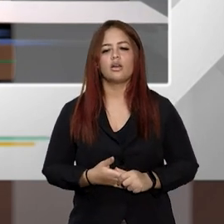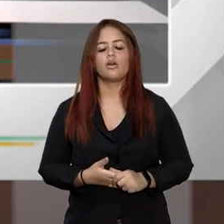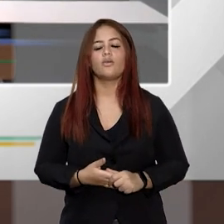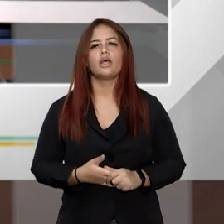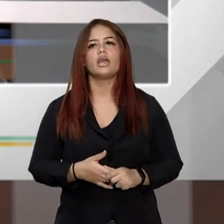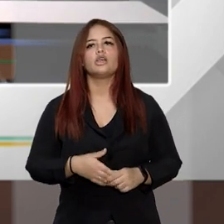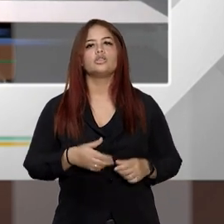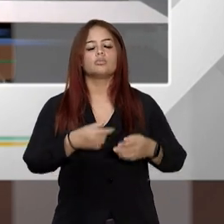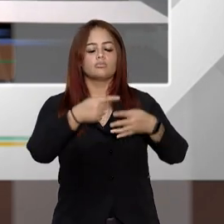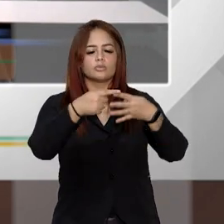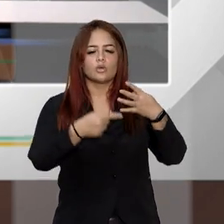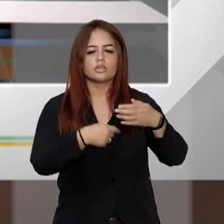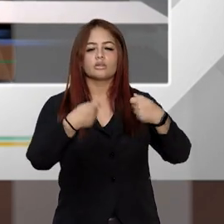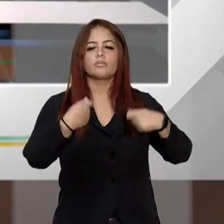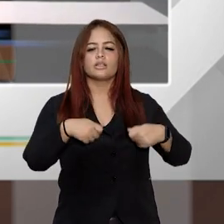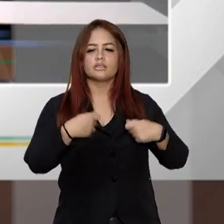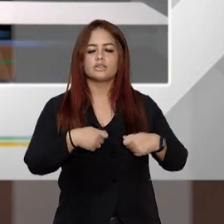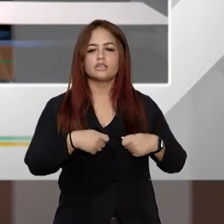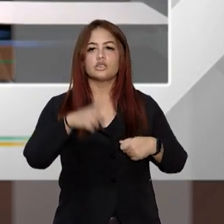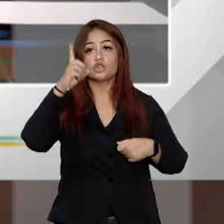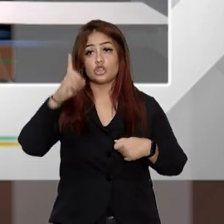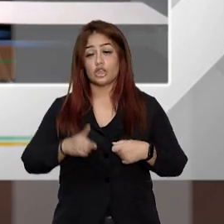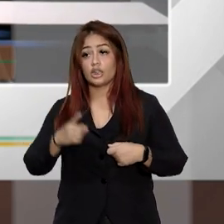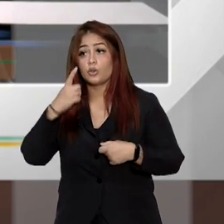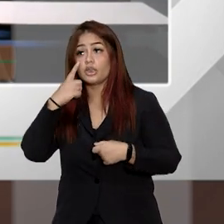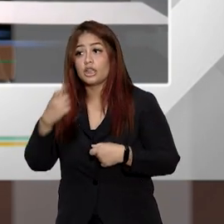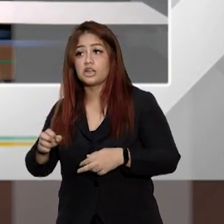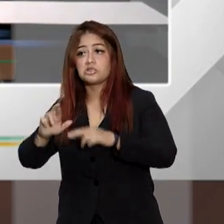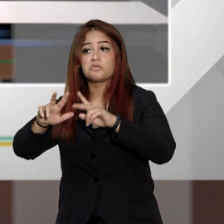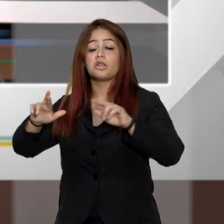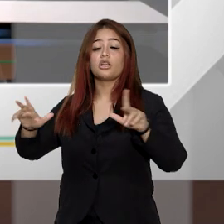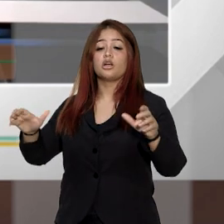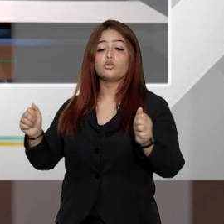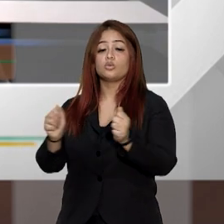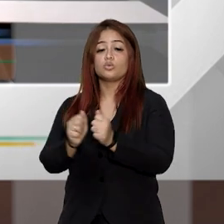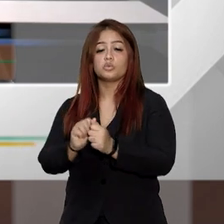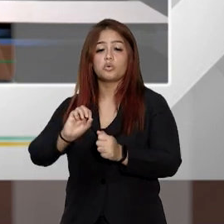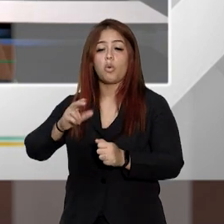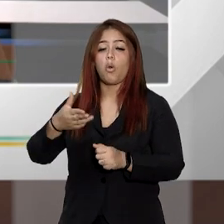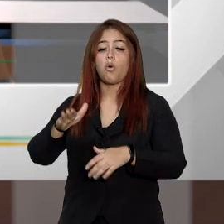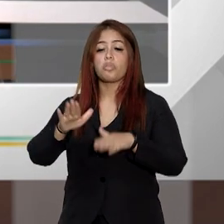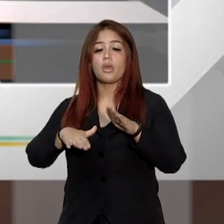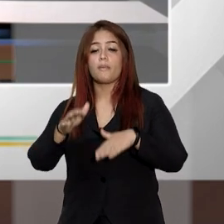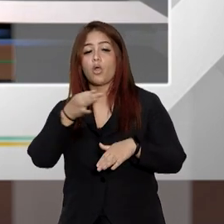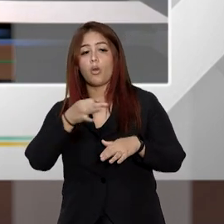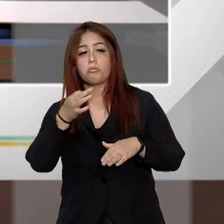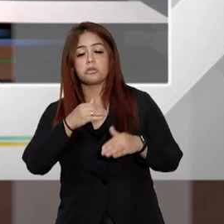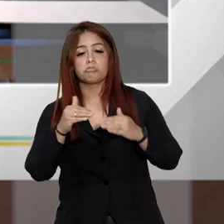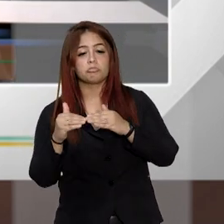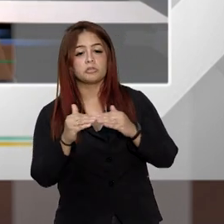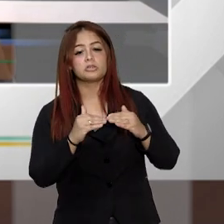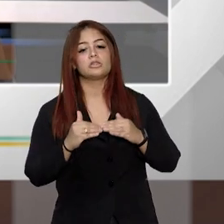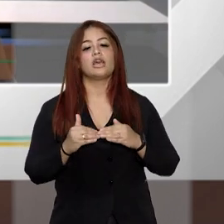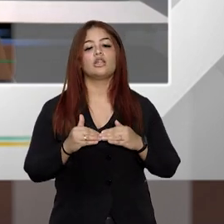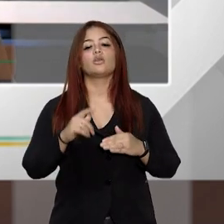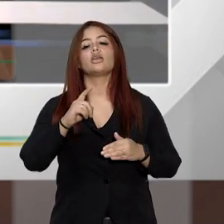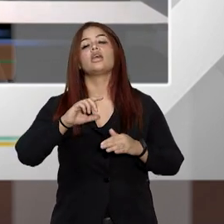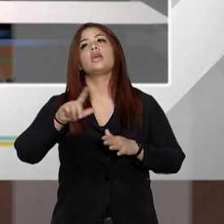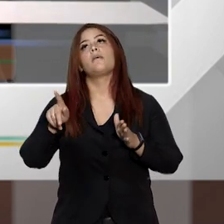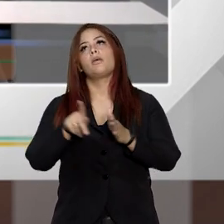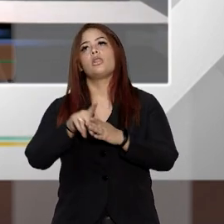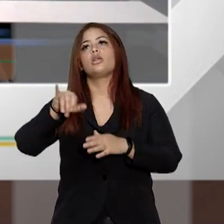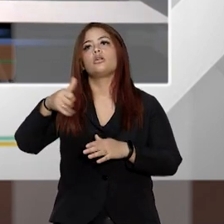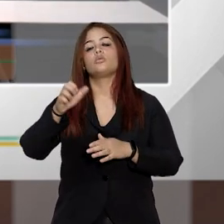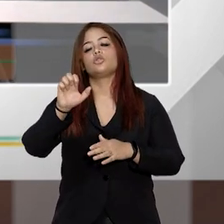de demandas sobre direitos e interesses difusos, coletivos ou individuais homogêneos sejam julgados nos